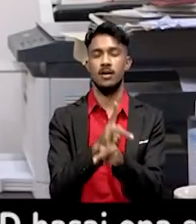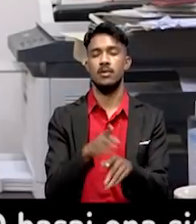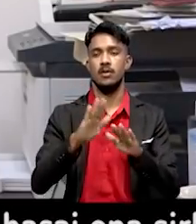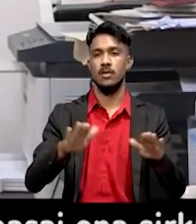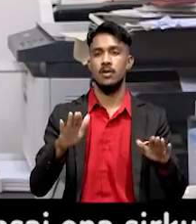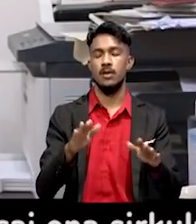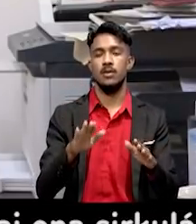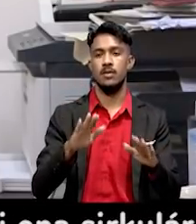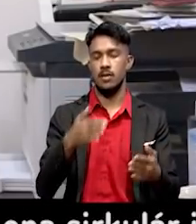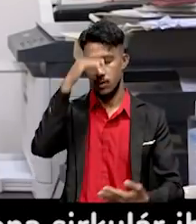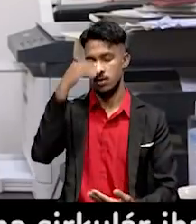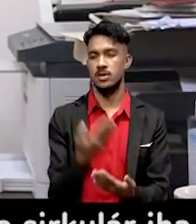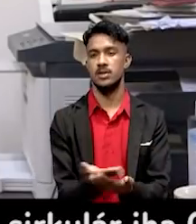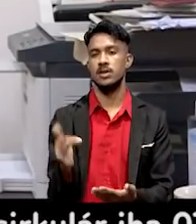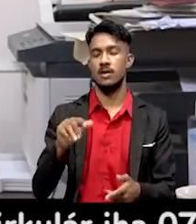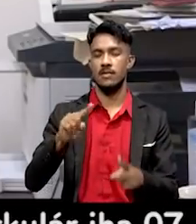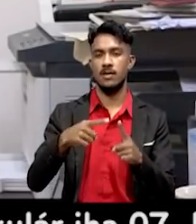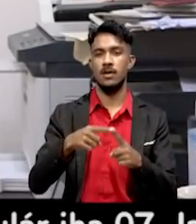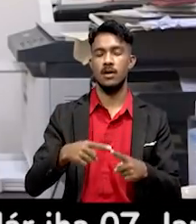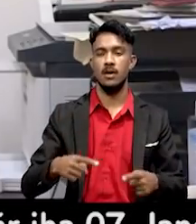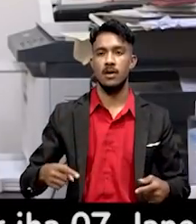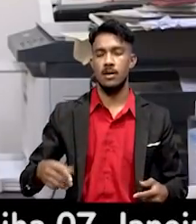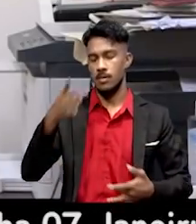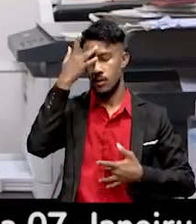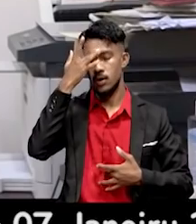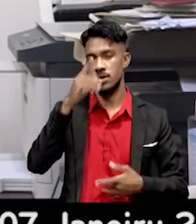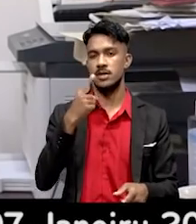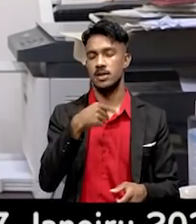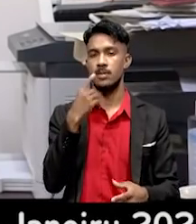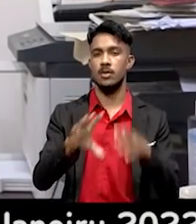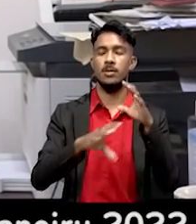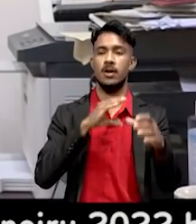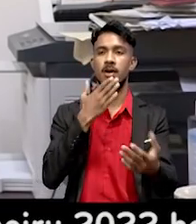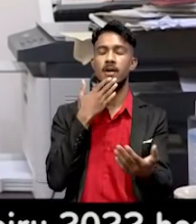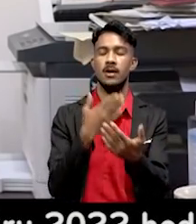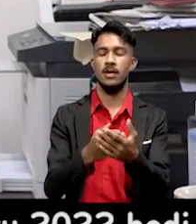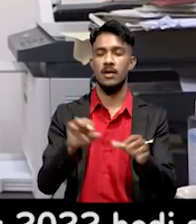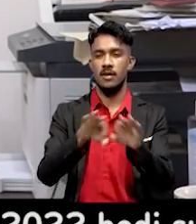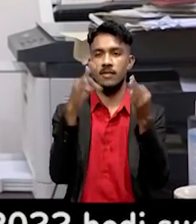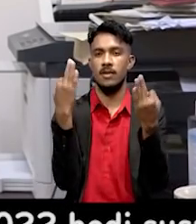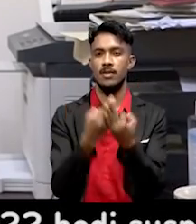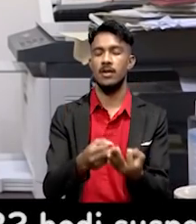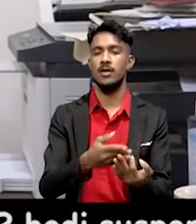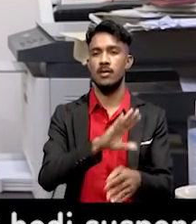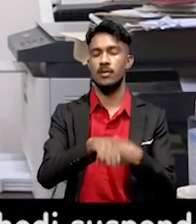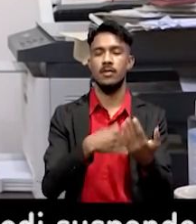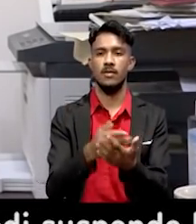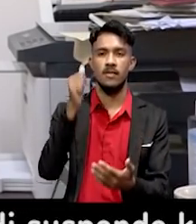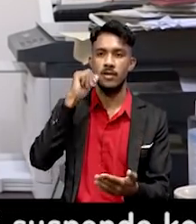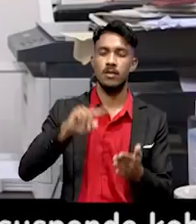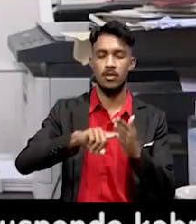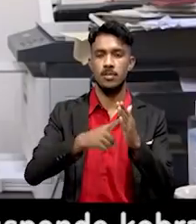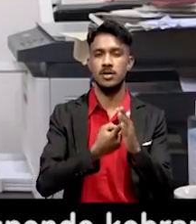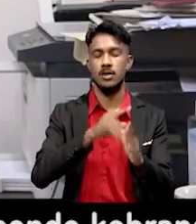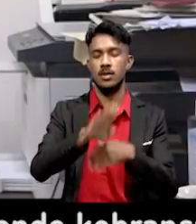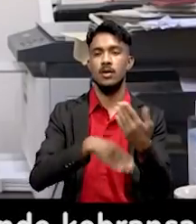moras, feto. Se ma comunica di ak li uan veni nia familia nia uan sira e familia la, feto. Neve comesa kere usi feto, o comesa